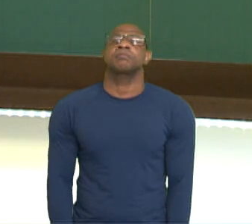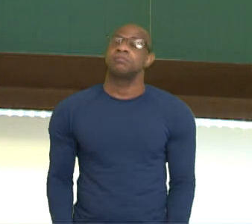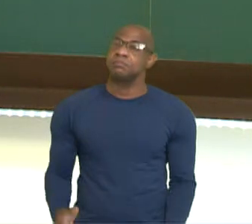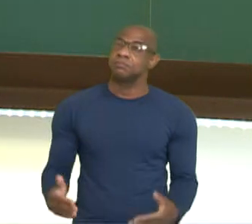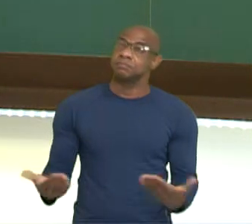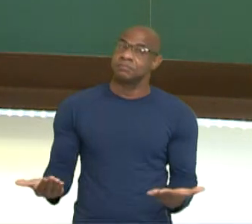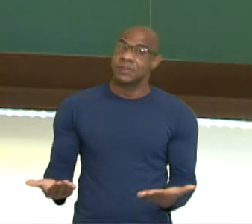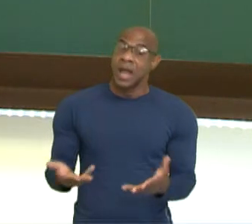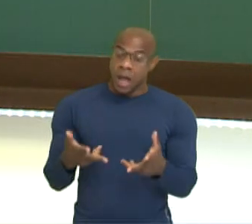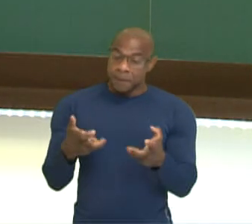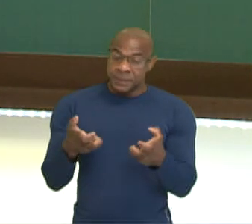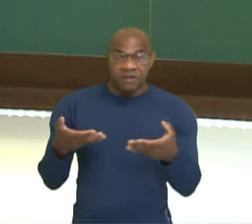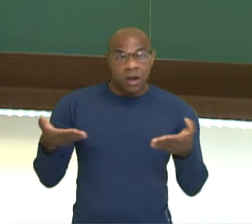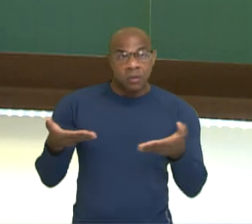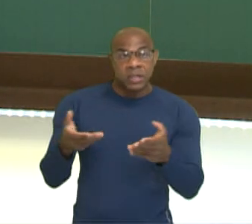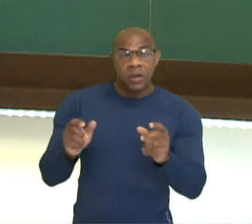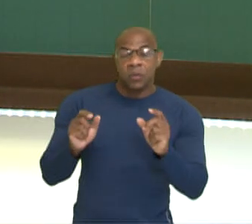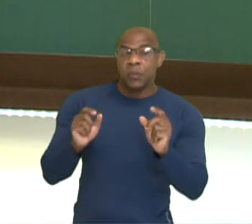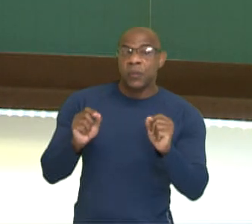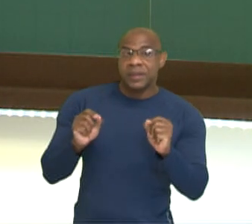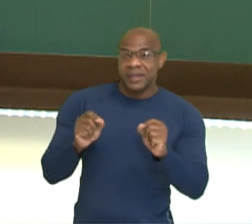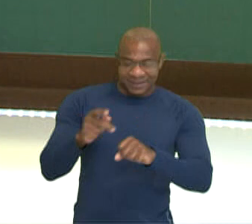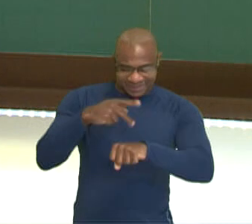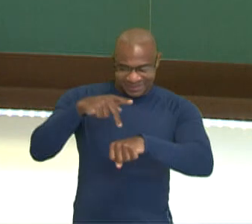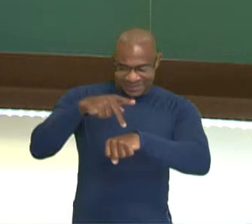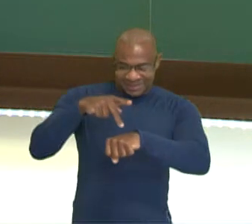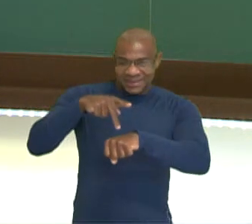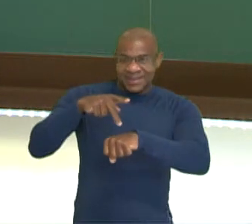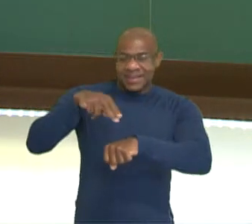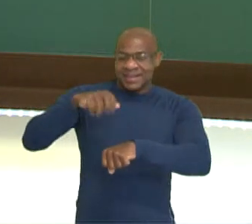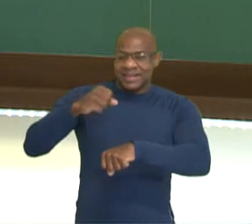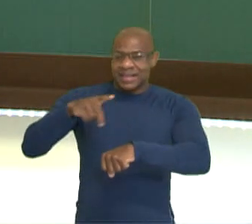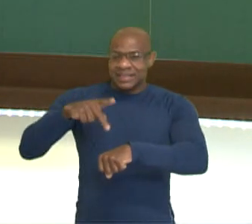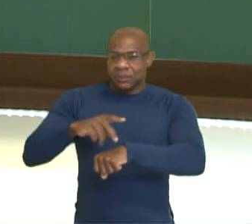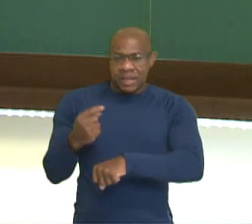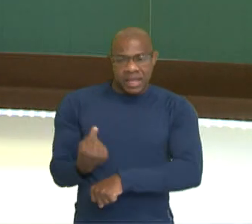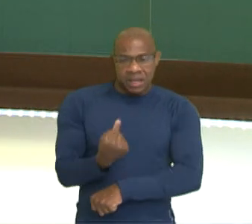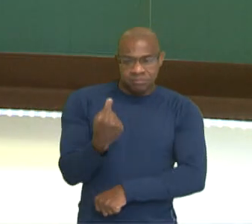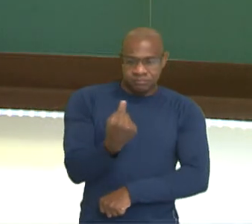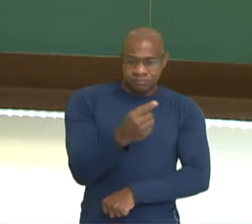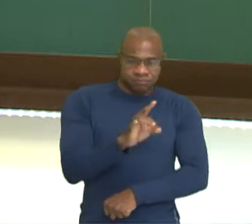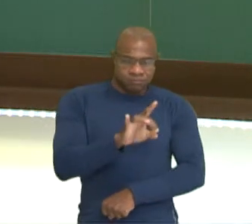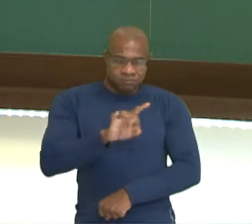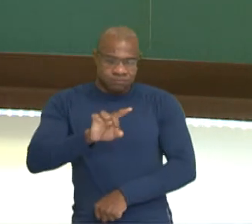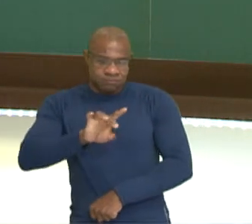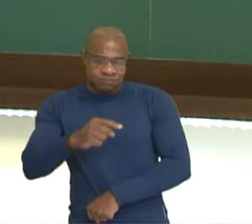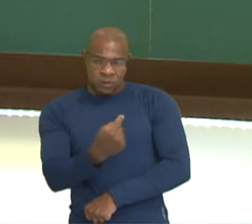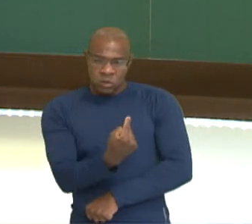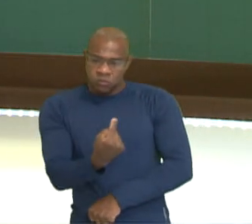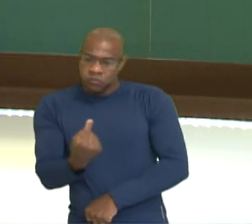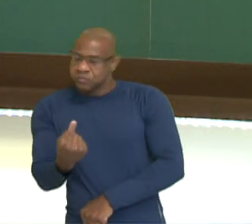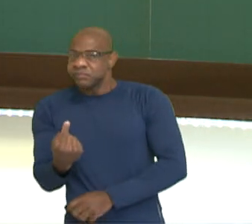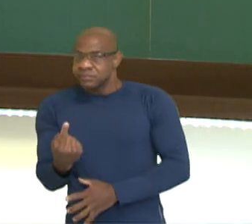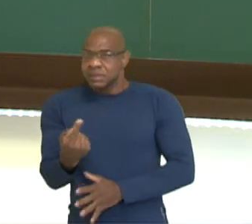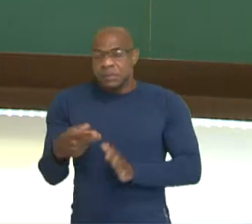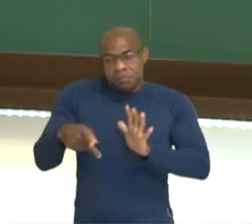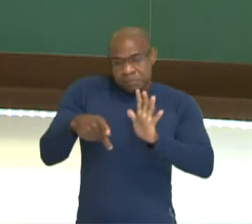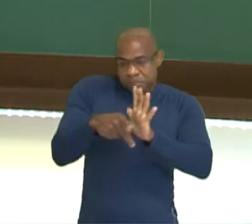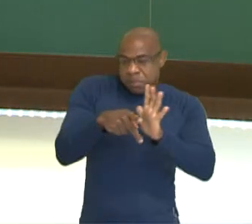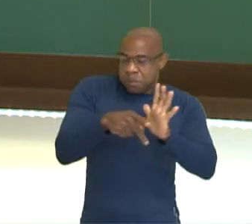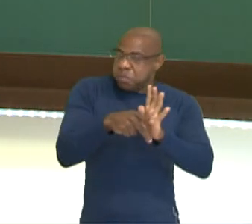Então vamos observar, alunos, que a questão da nação ela é muito individualizada e então inerente a todas as